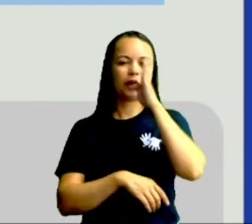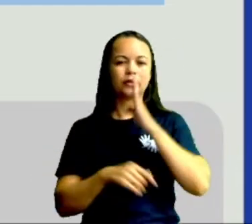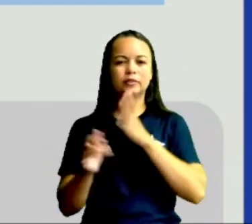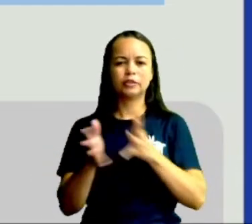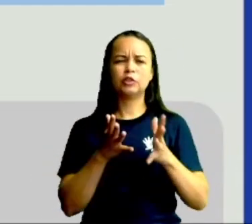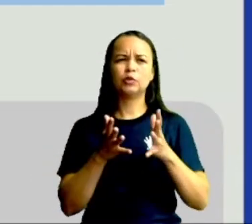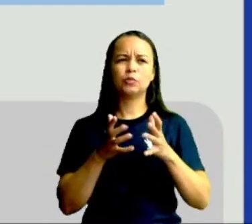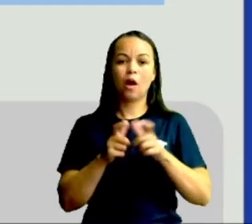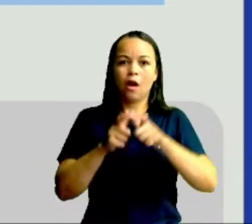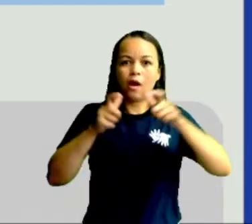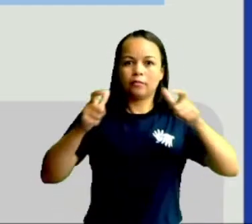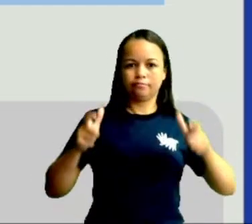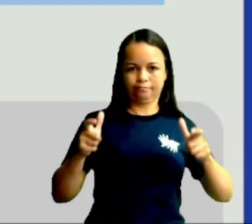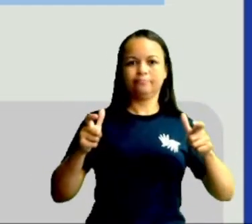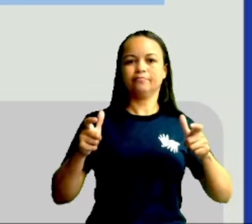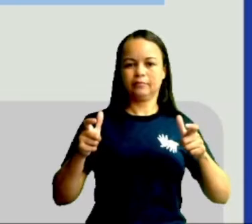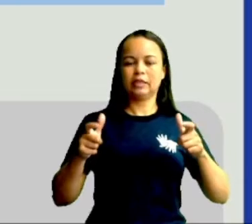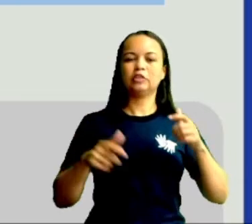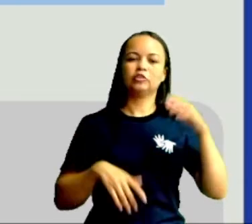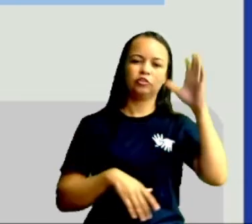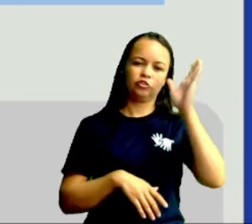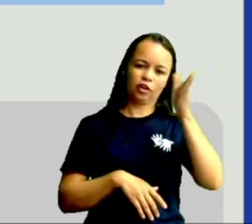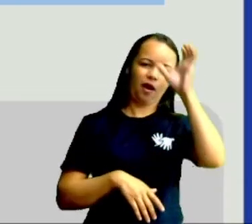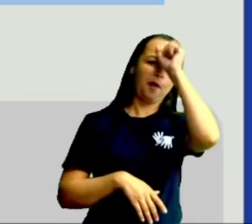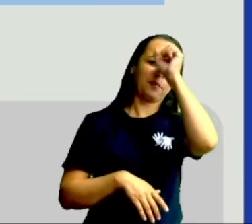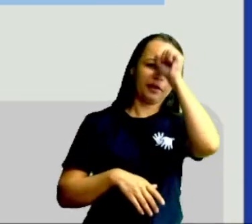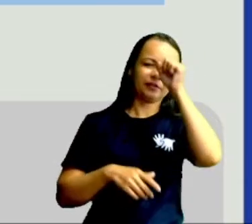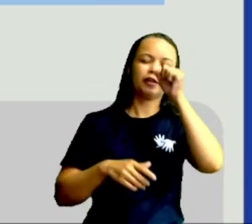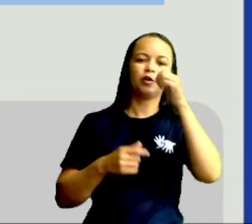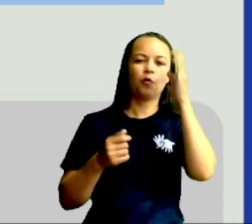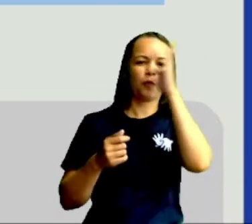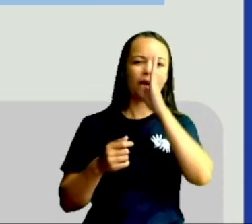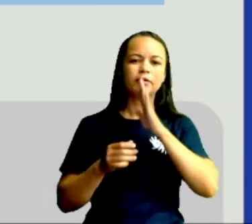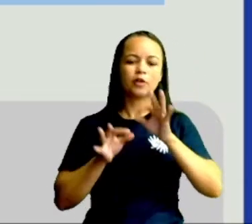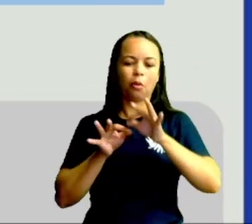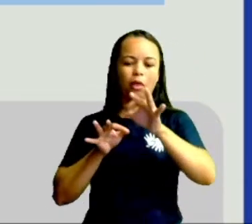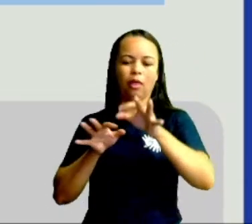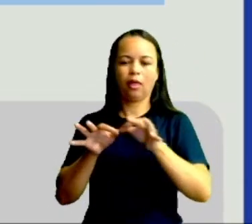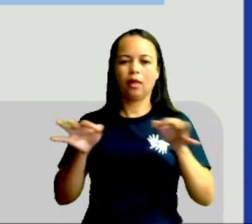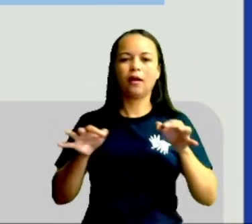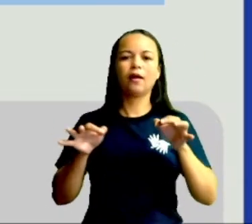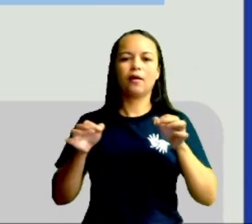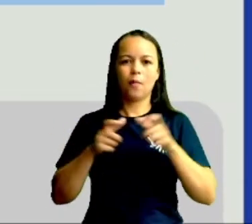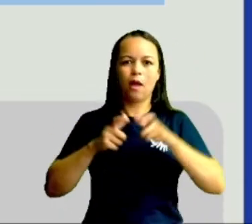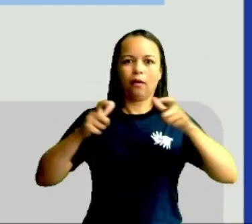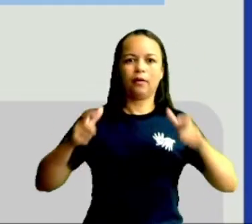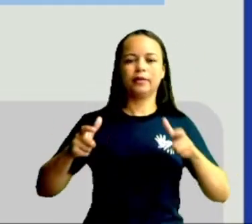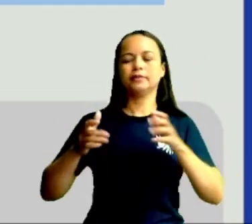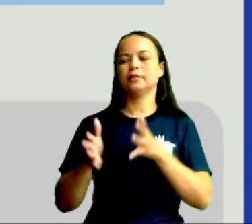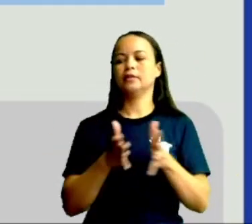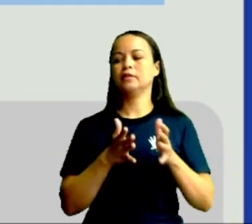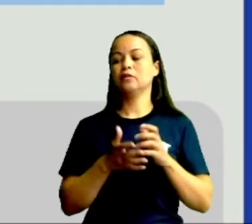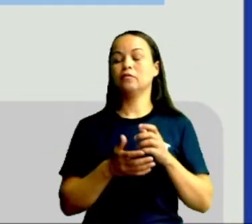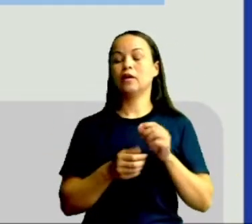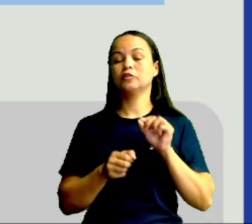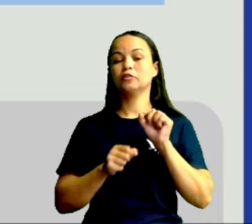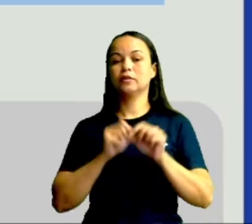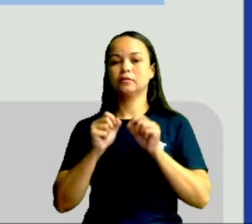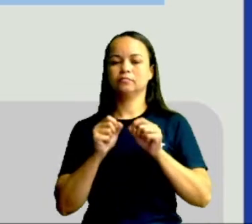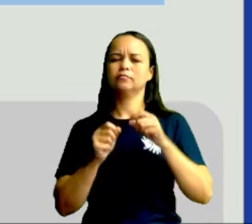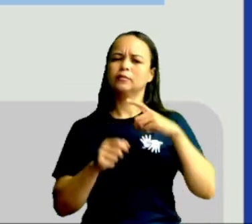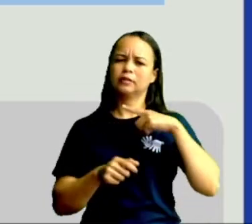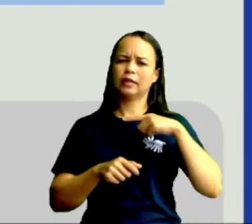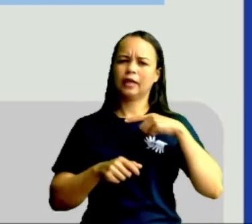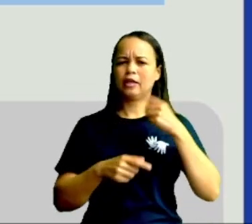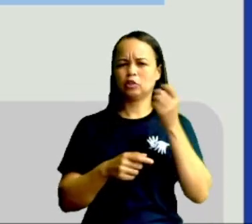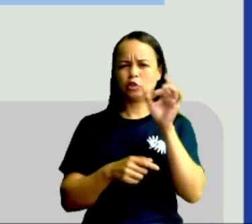maiores países em tamanho, né? Isso a gente já aprendeu, de território. Isso faz com que ele não só tenha mais de um